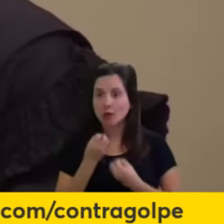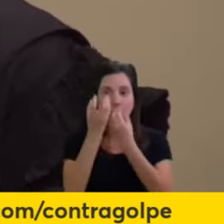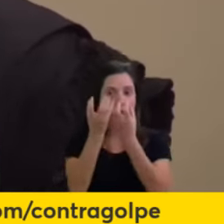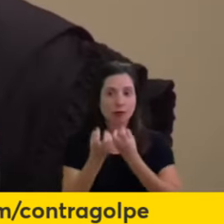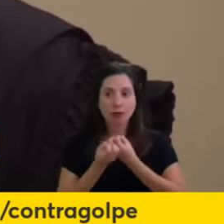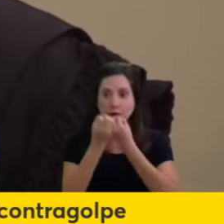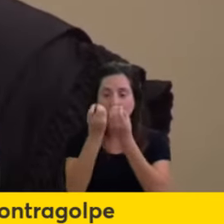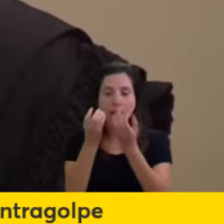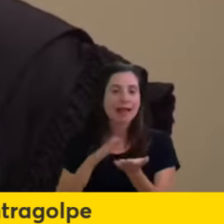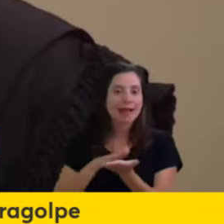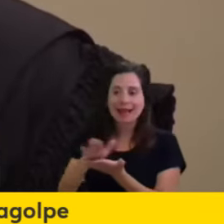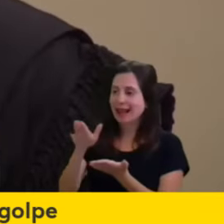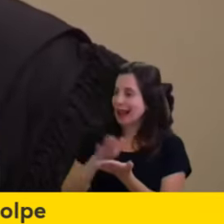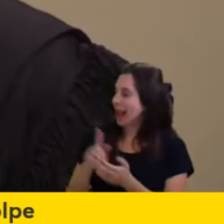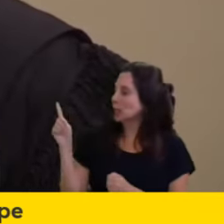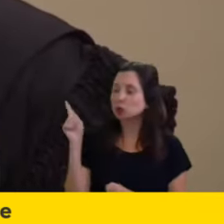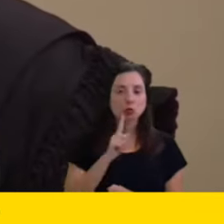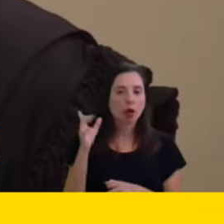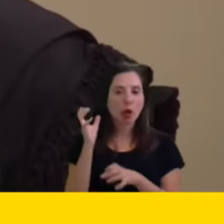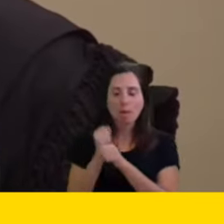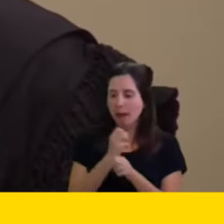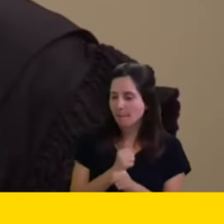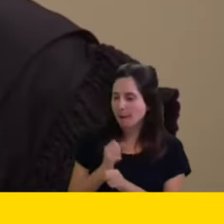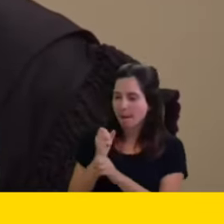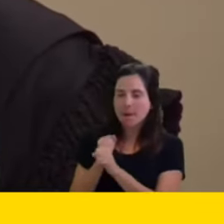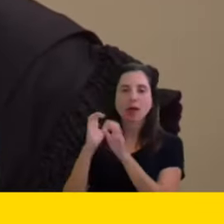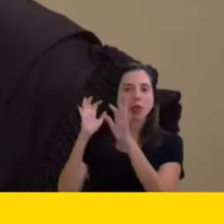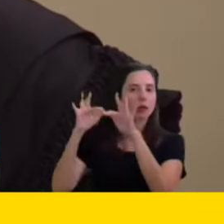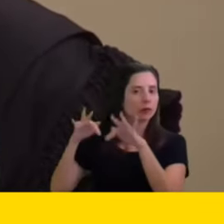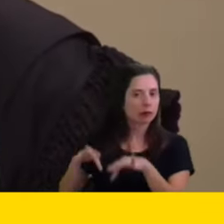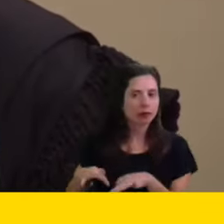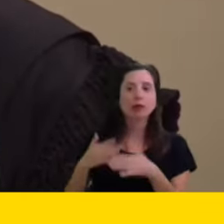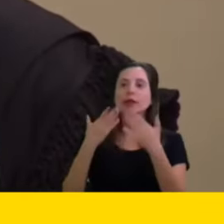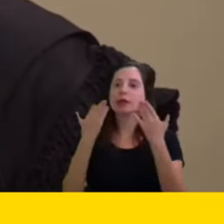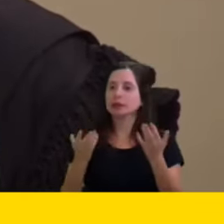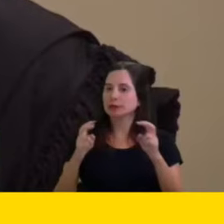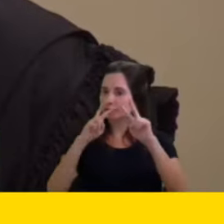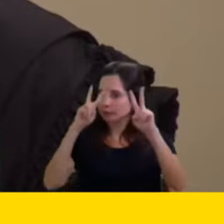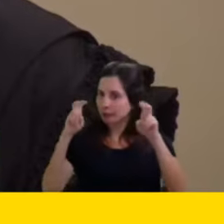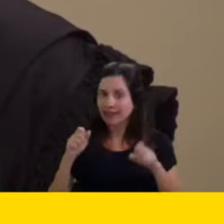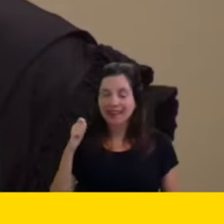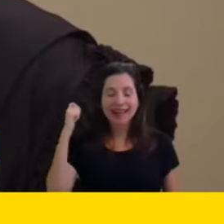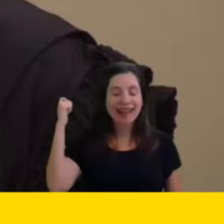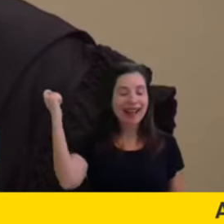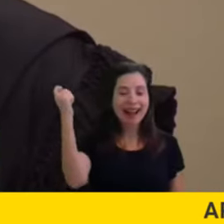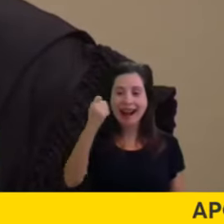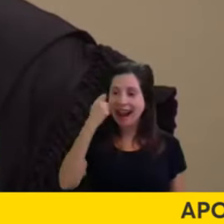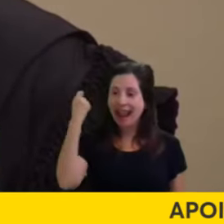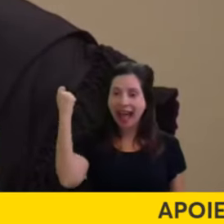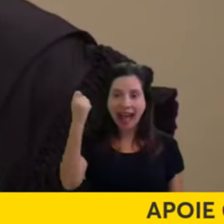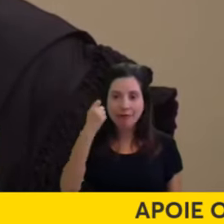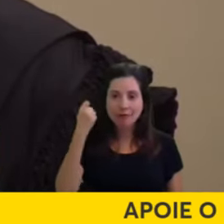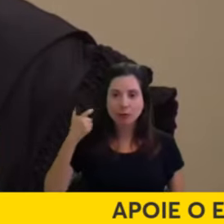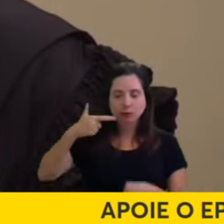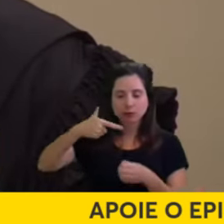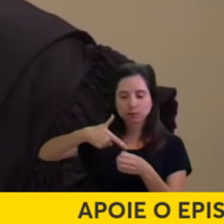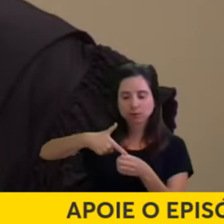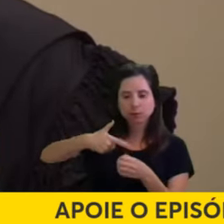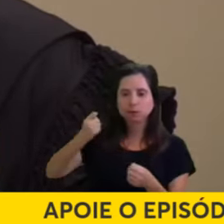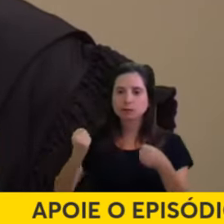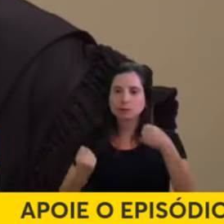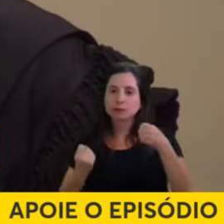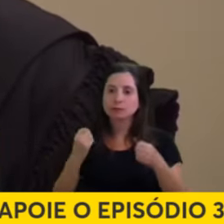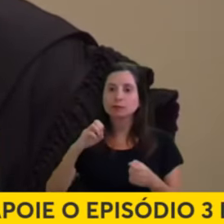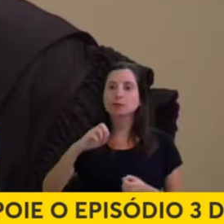gastos não contabilizados na prestação de contas finais que são fatos indiscutivelmente graves despesas de combustíveis e de lubrificantes